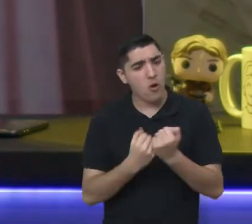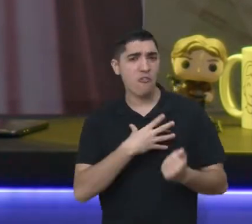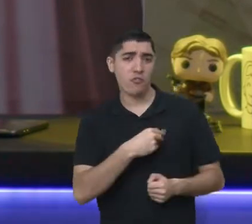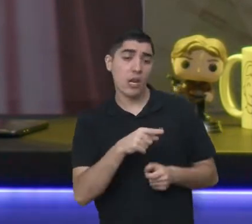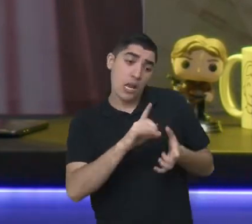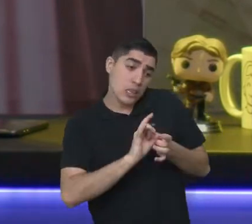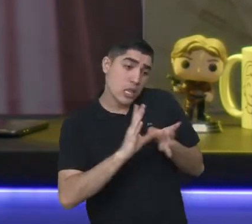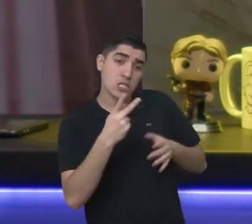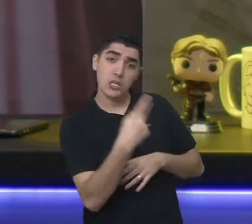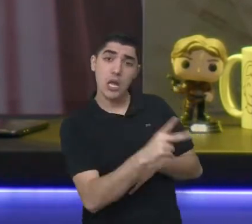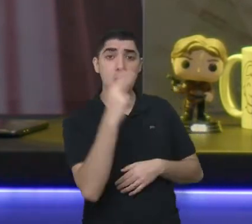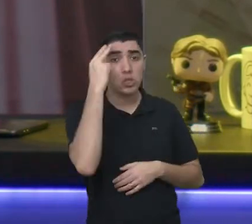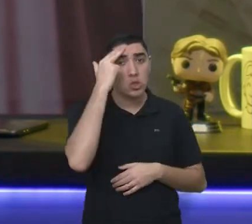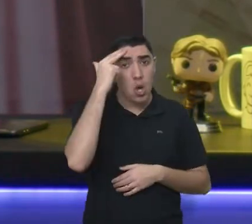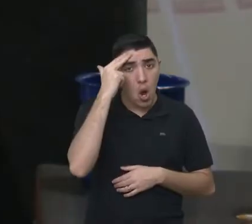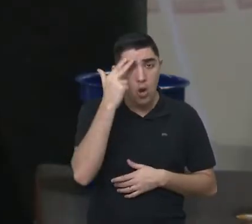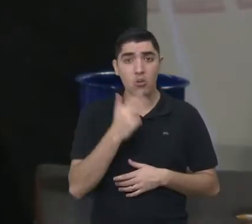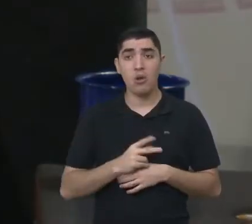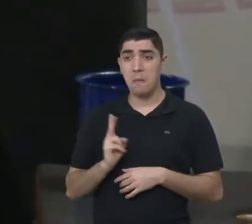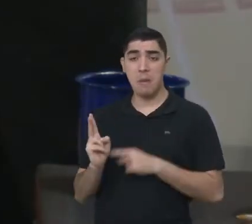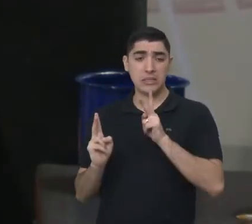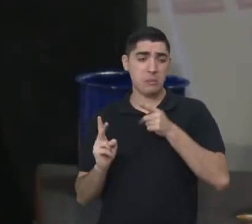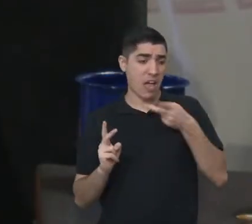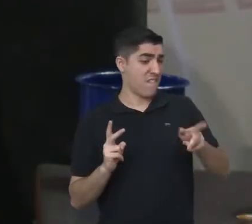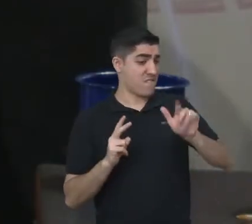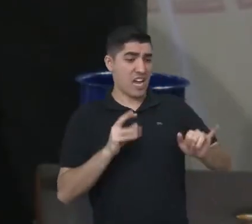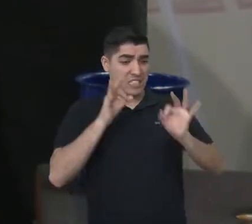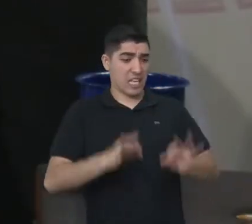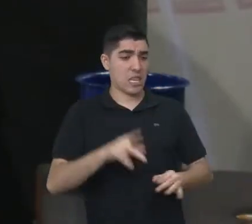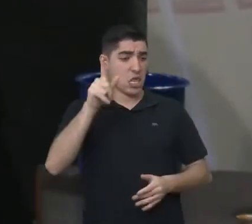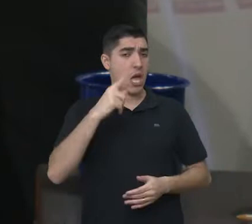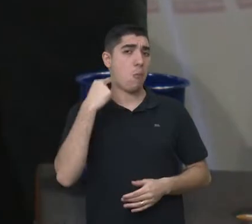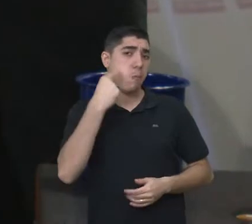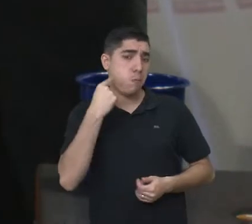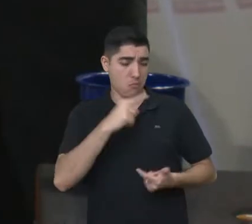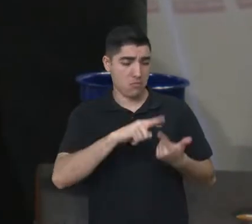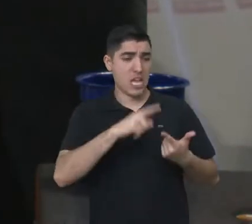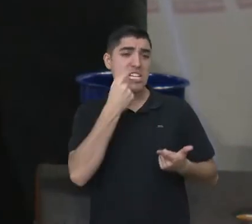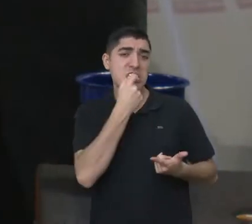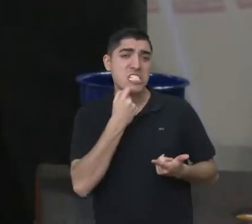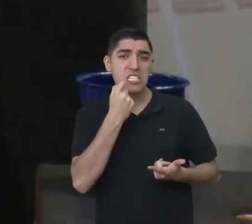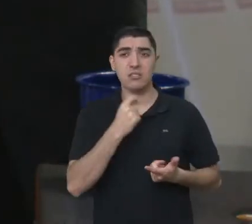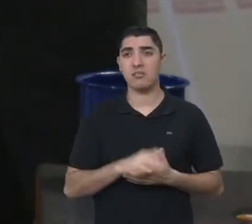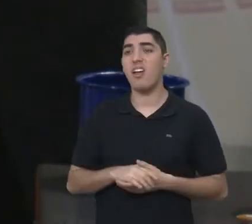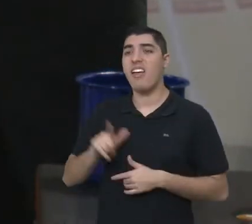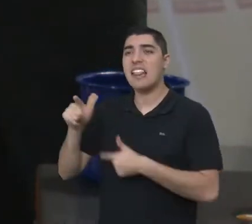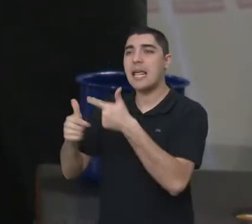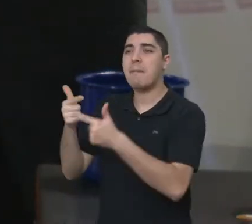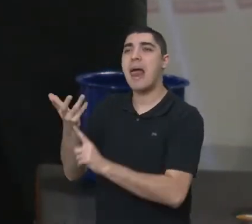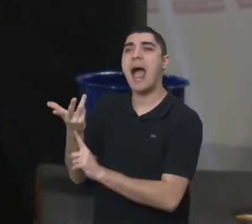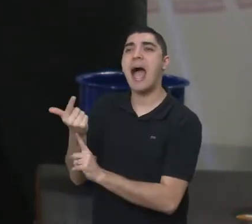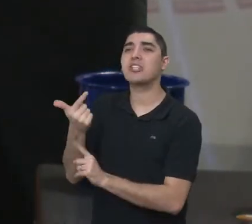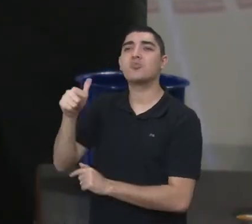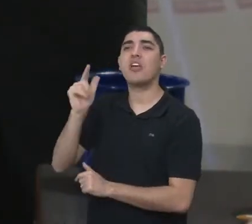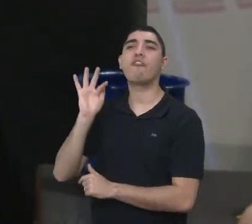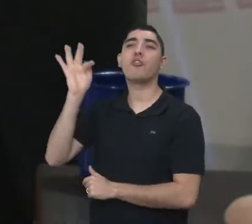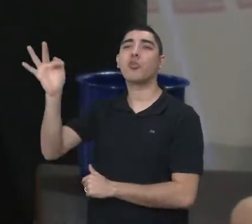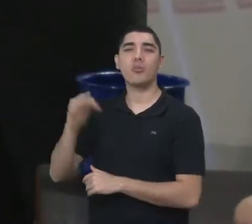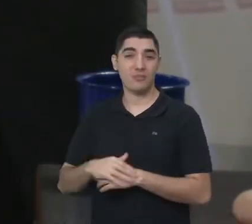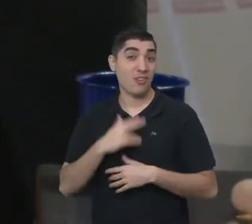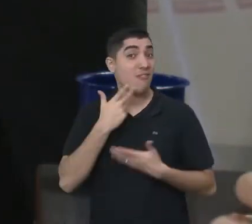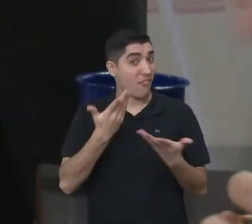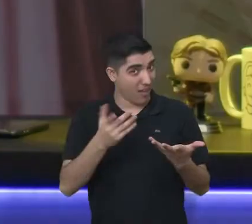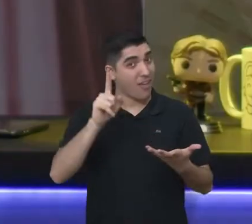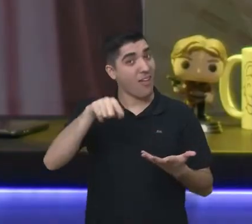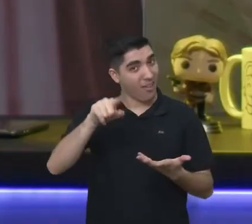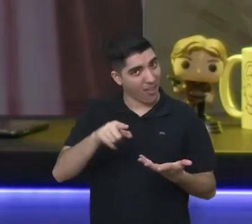ele... O filho tem que ser advogado, dentista. Justamente, não, deixa a criança Trabalhar voar, com né? arte não tem futuro. Que isso, tem sim a Fernanda